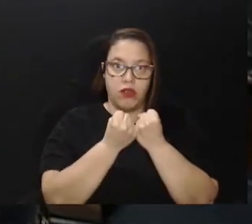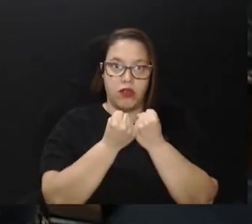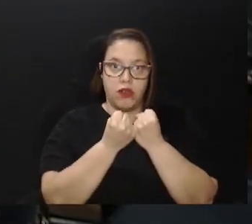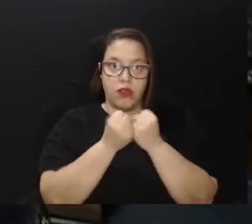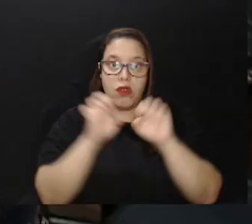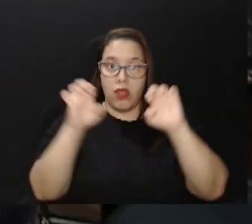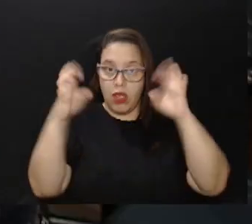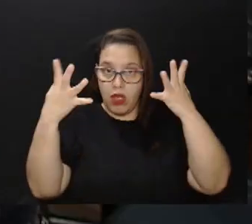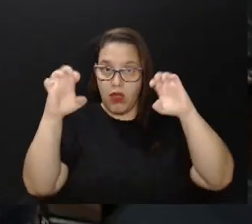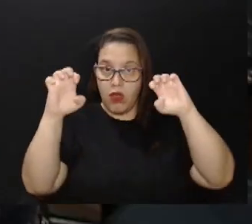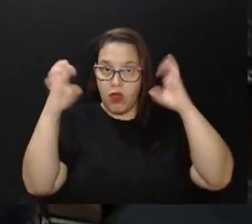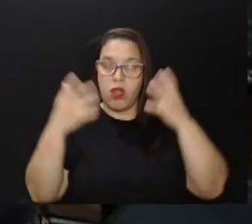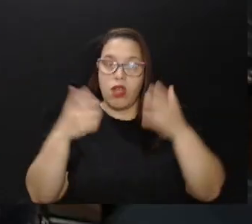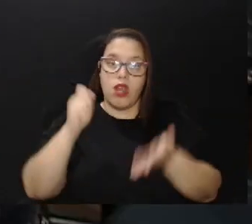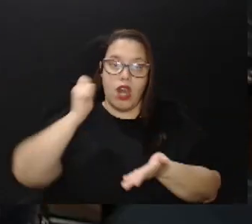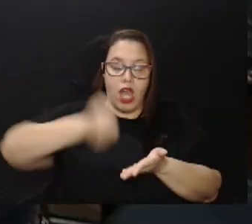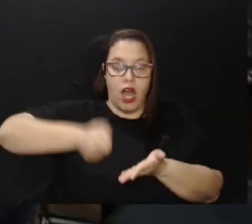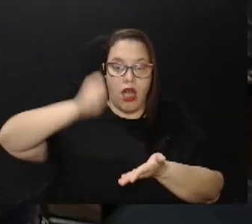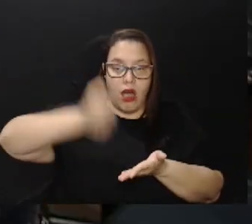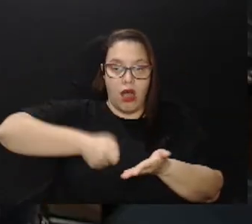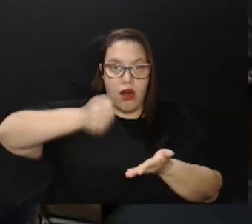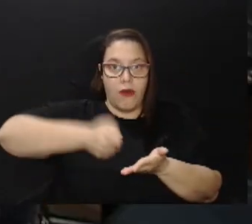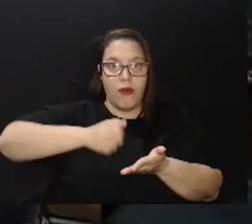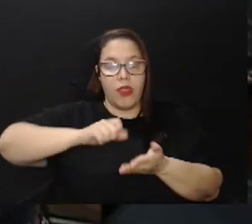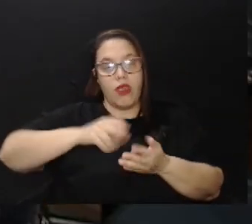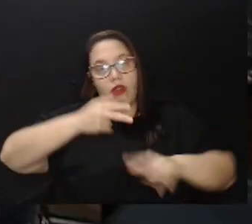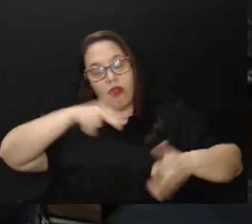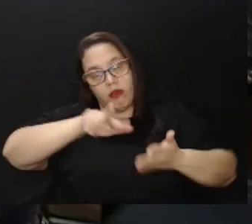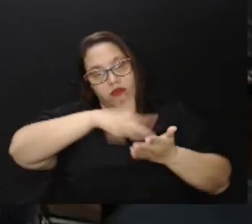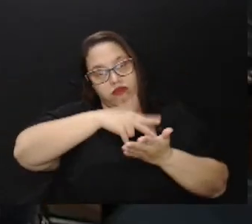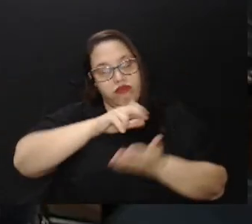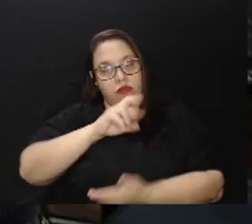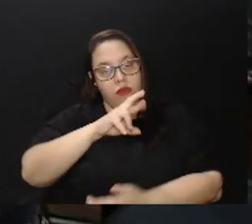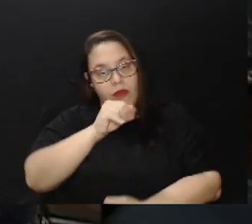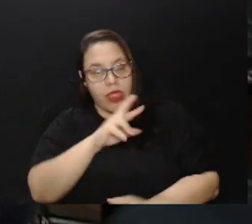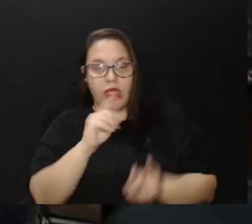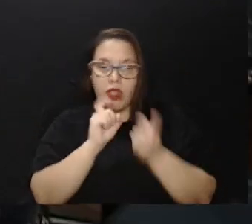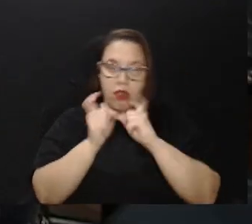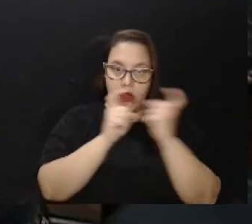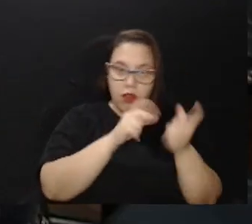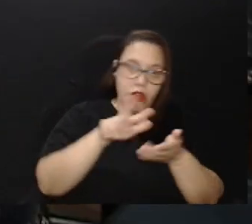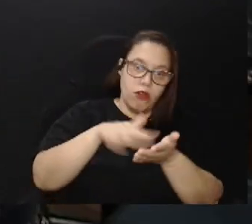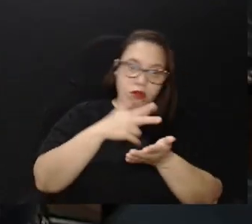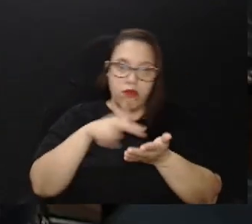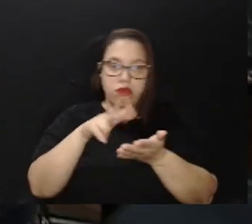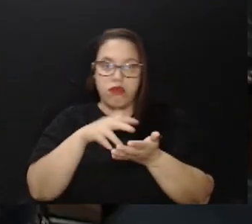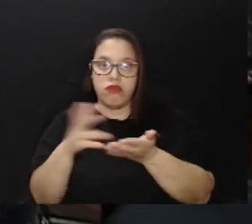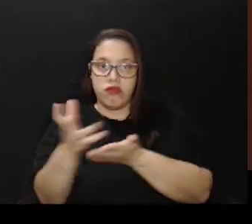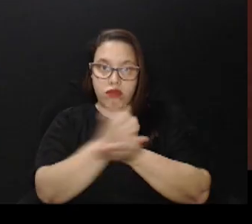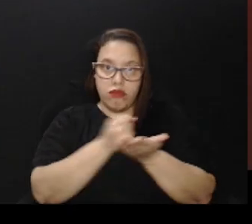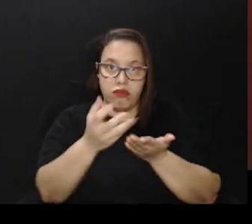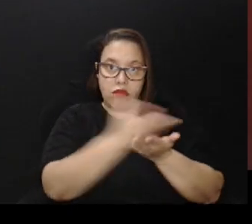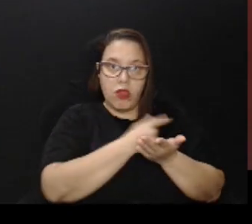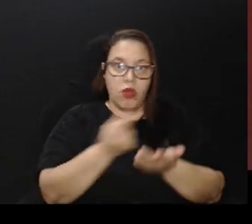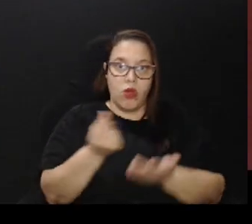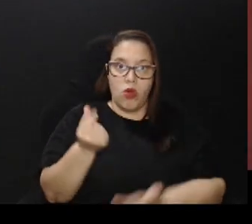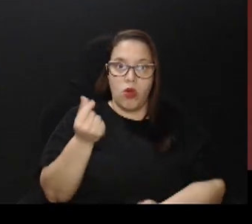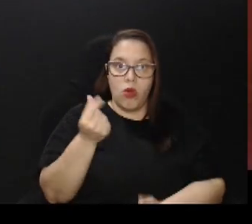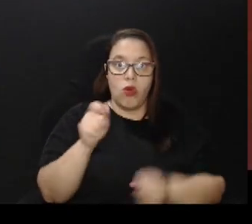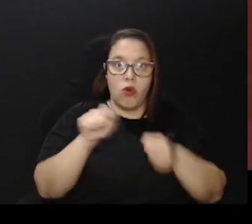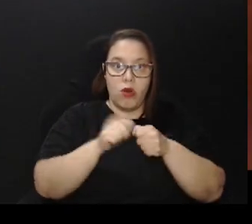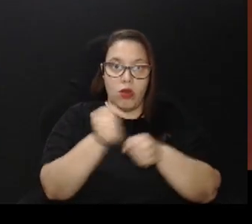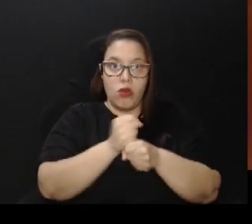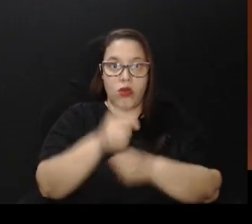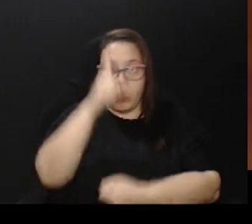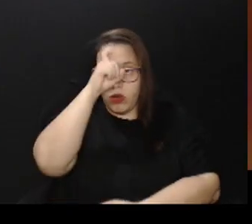leilões, né, saraus, reuniões dançantes para ganhar recurso para fazer um hospital.